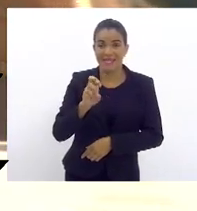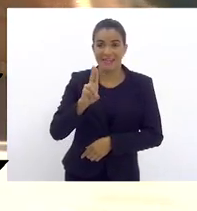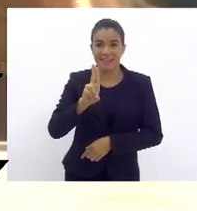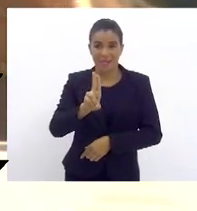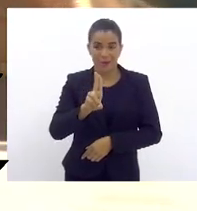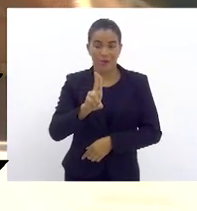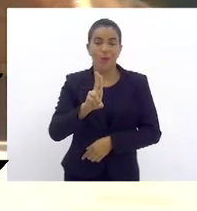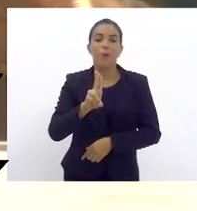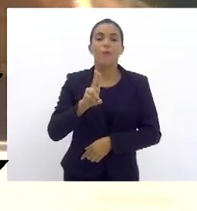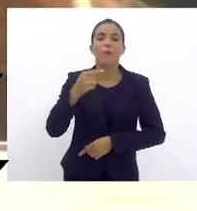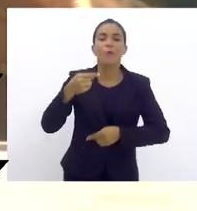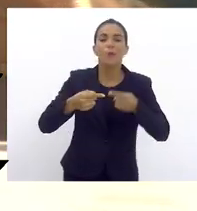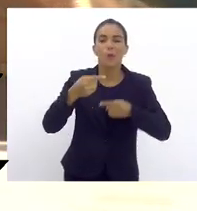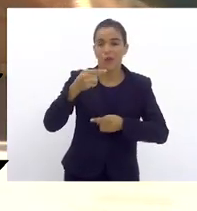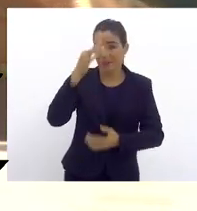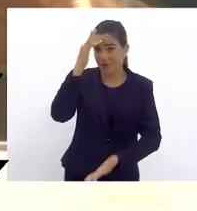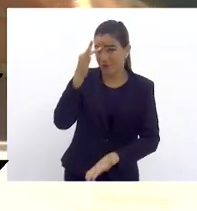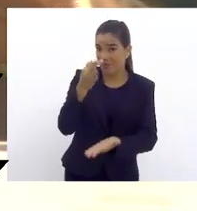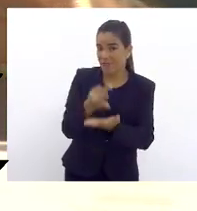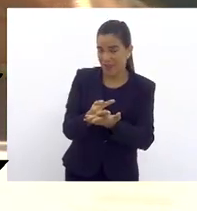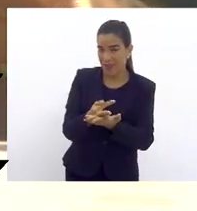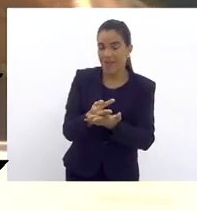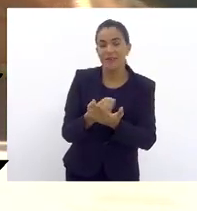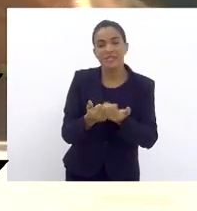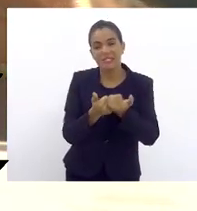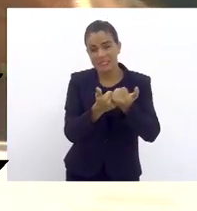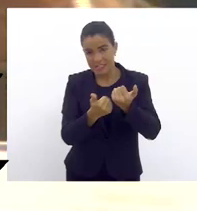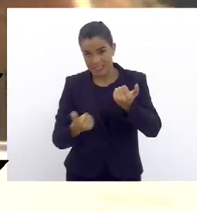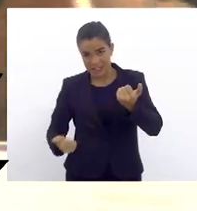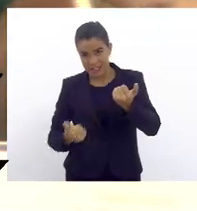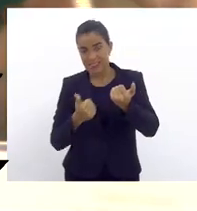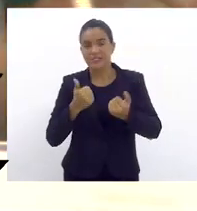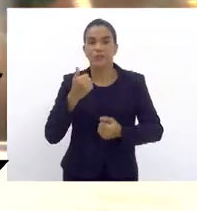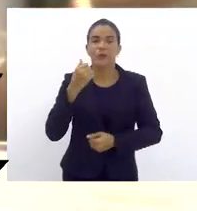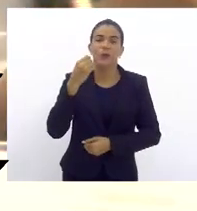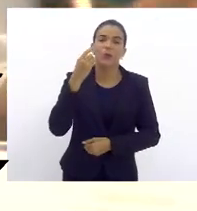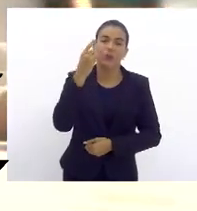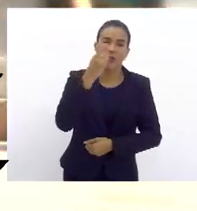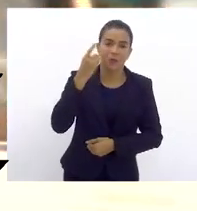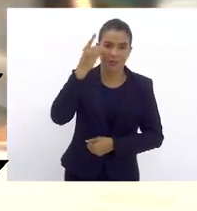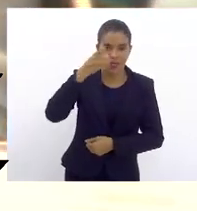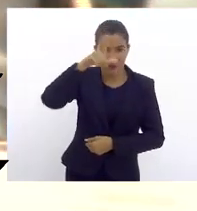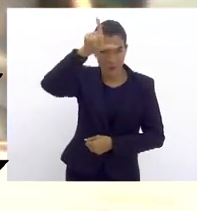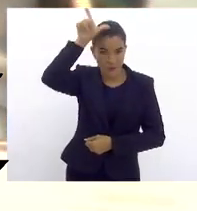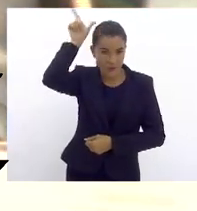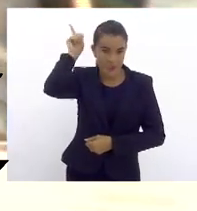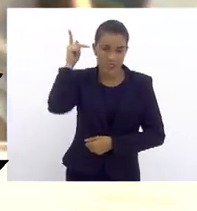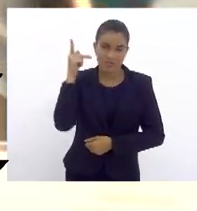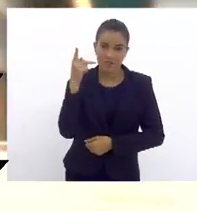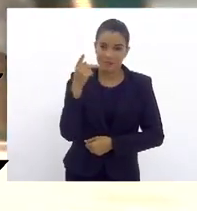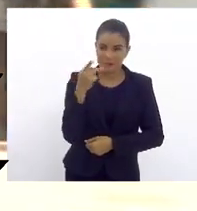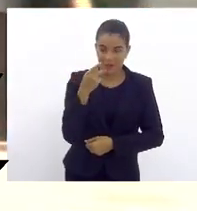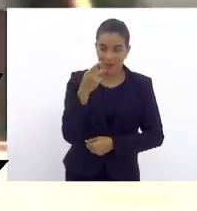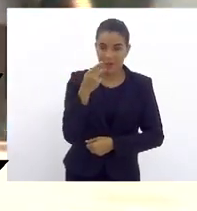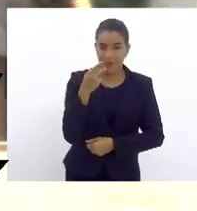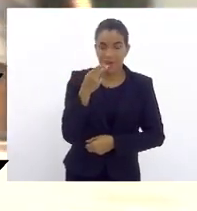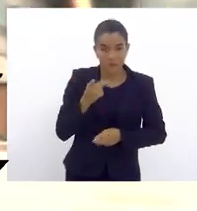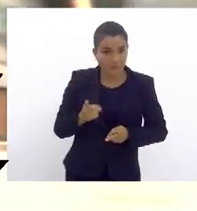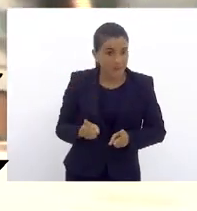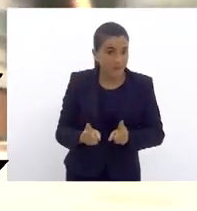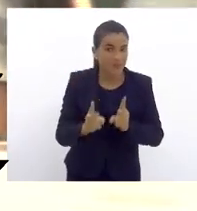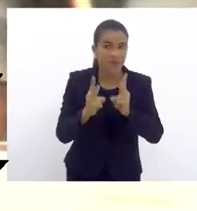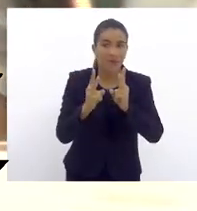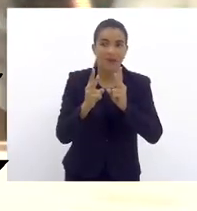política com fé do deputado e assessor também do deputado Luiz Paulo é vamos dar sequência Aqui nós temos